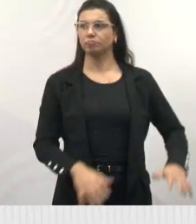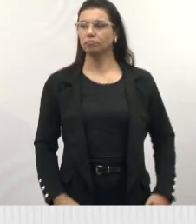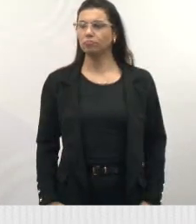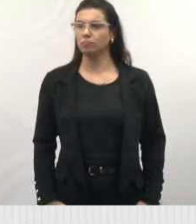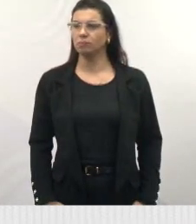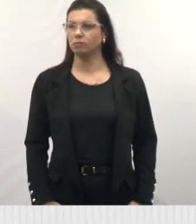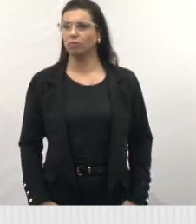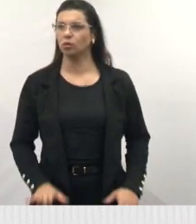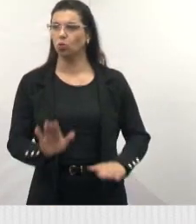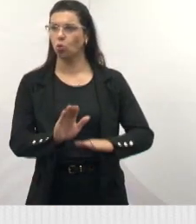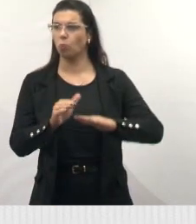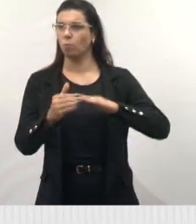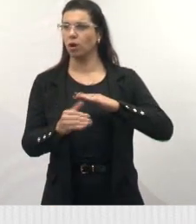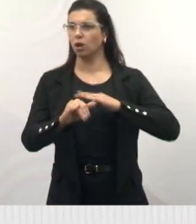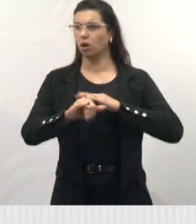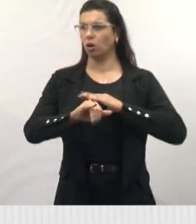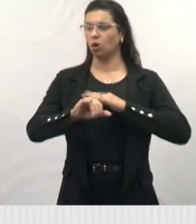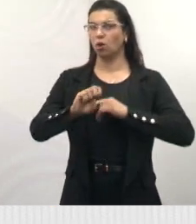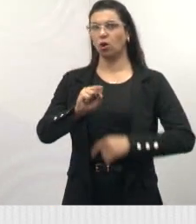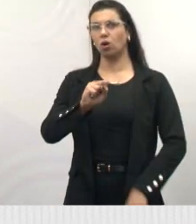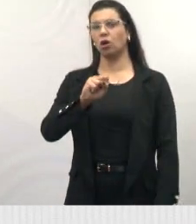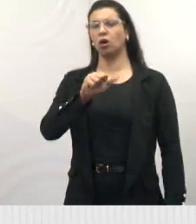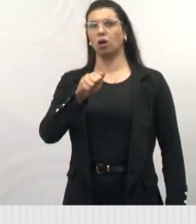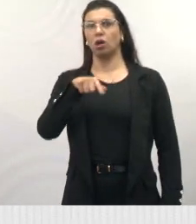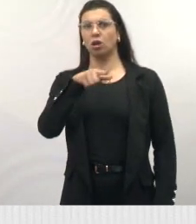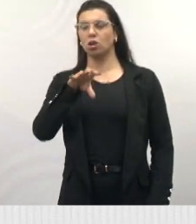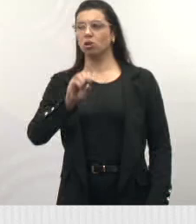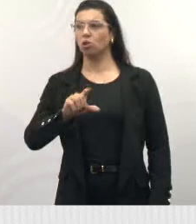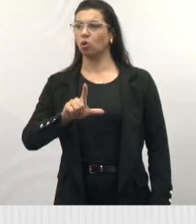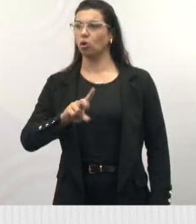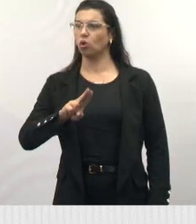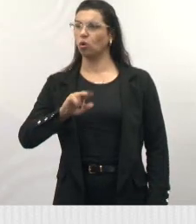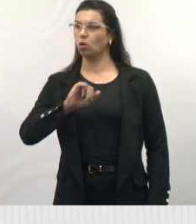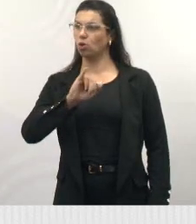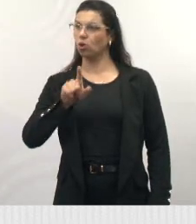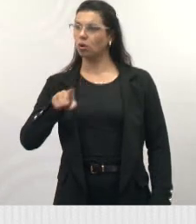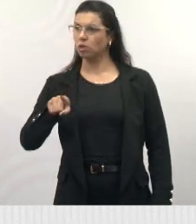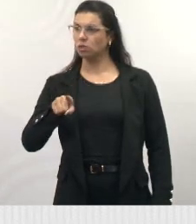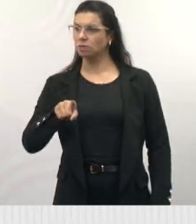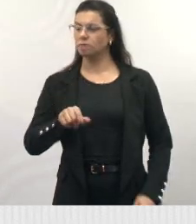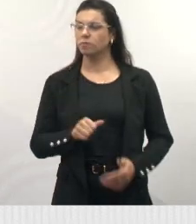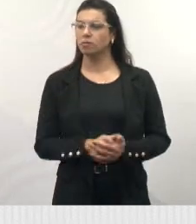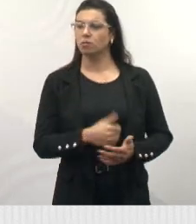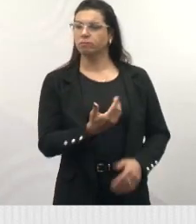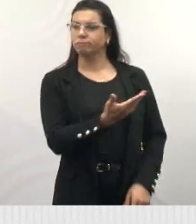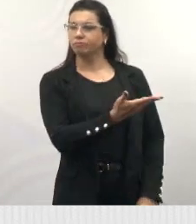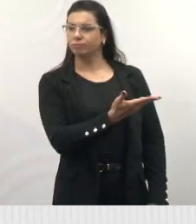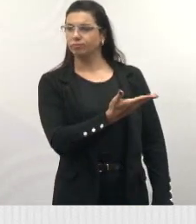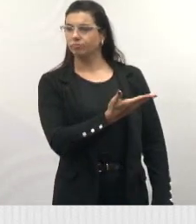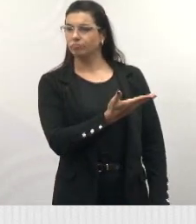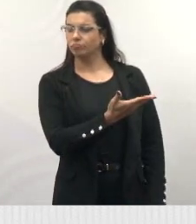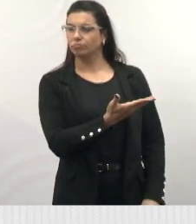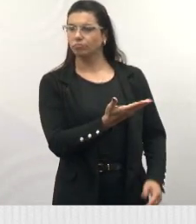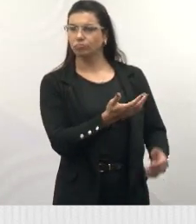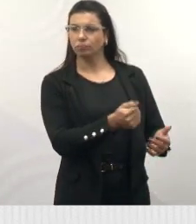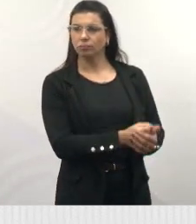Então, essa obra do Tanquinho vai estar ligada também a essa canalização do córrego do